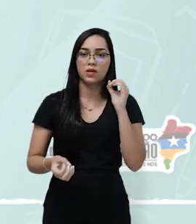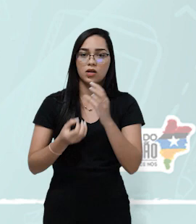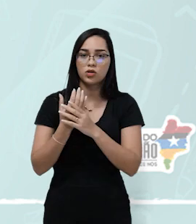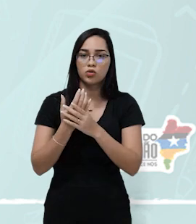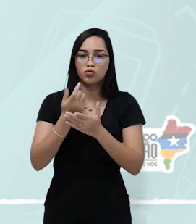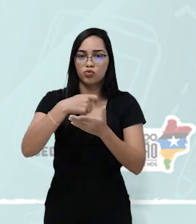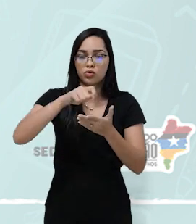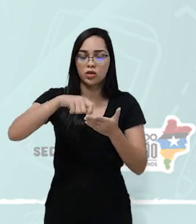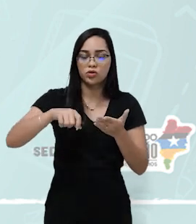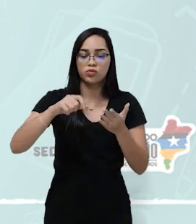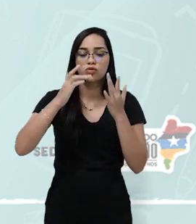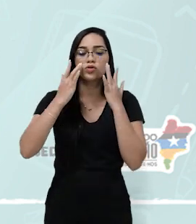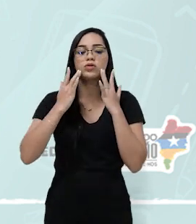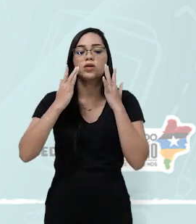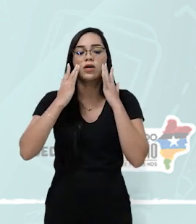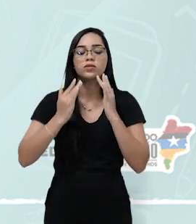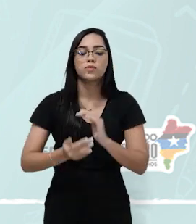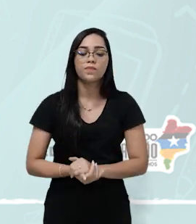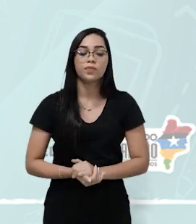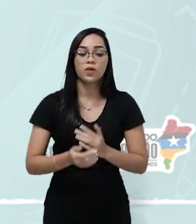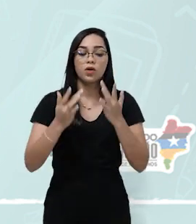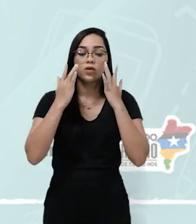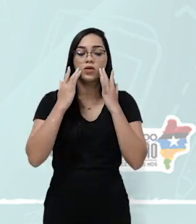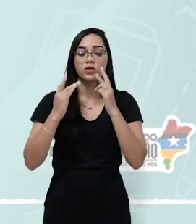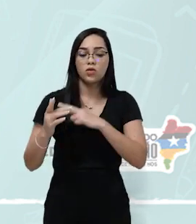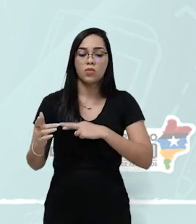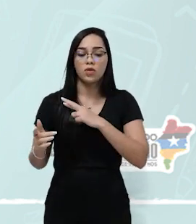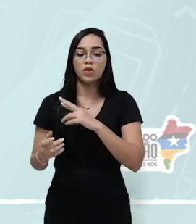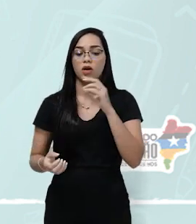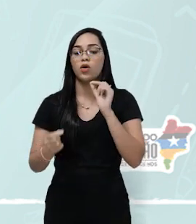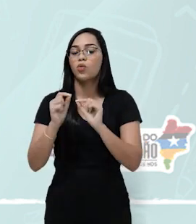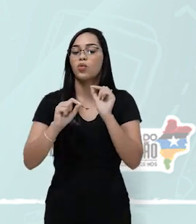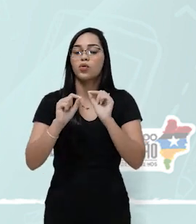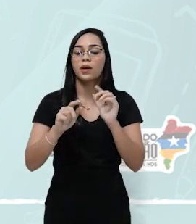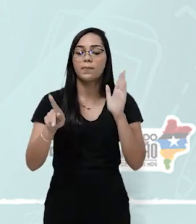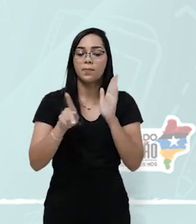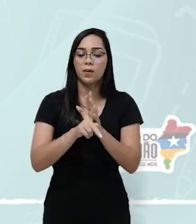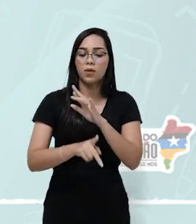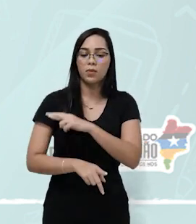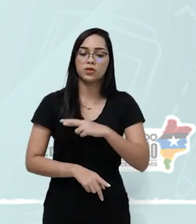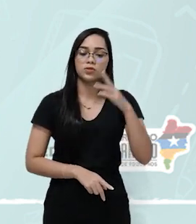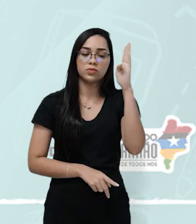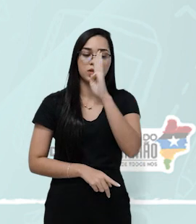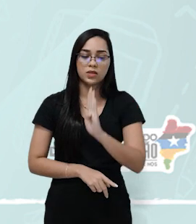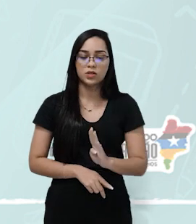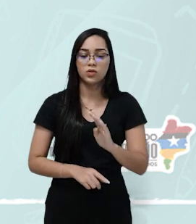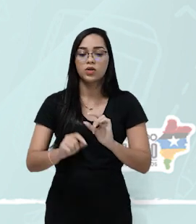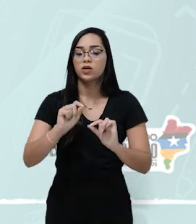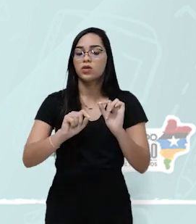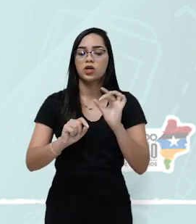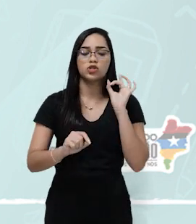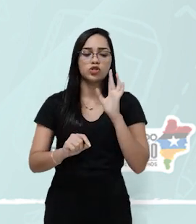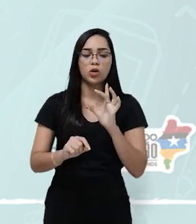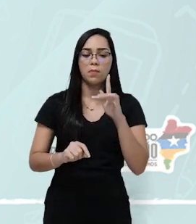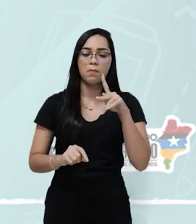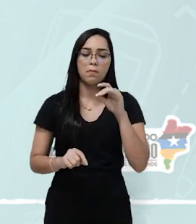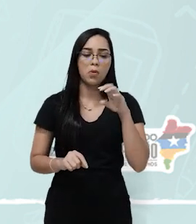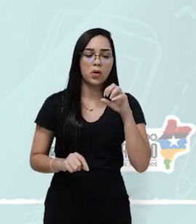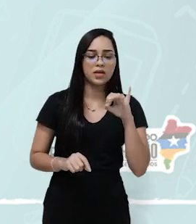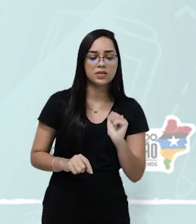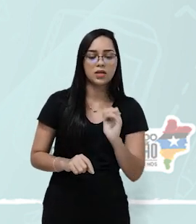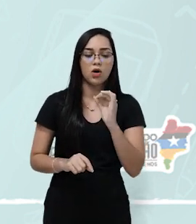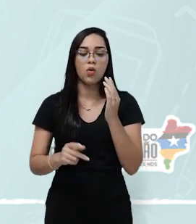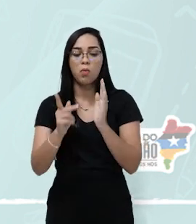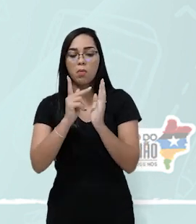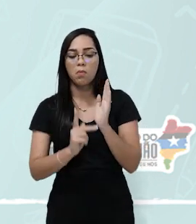tá bom? Vamos lá. Então, assim, o teatro romântico, a gente já sabe, é fruto da corrente do romantismo no Brasil, que foi mais do que apenas